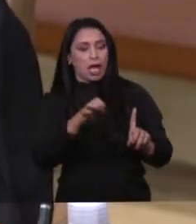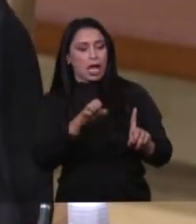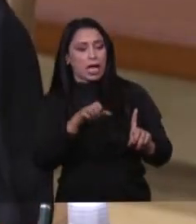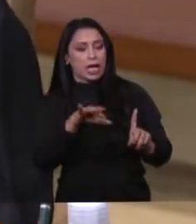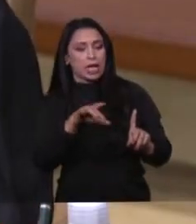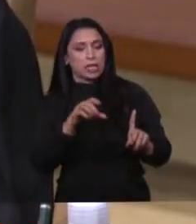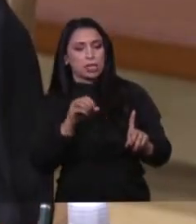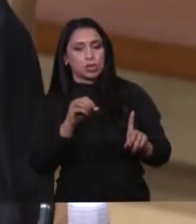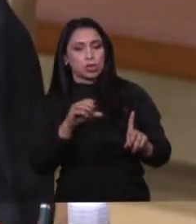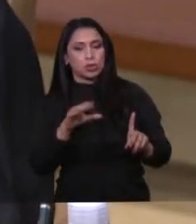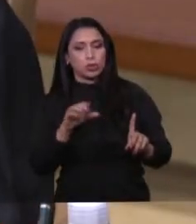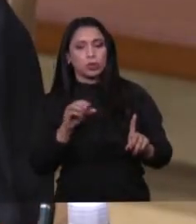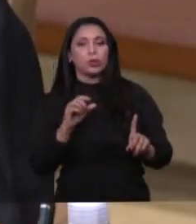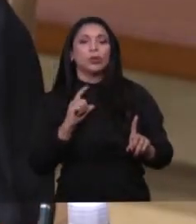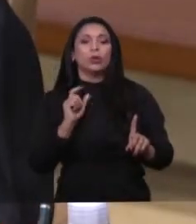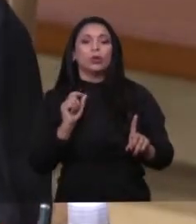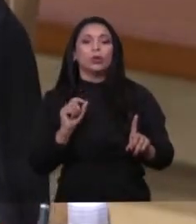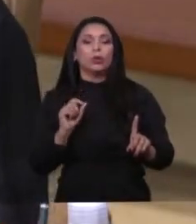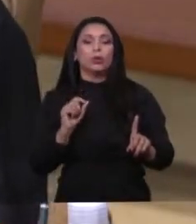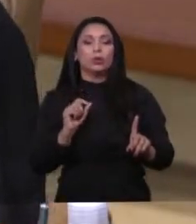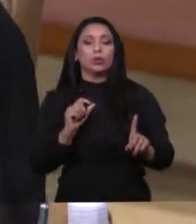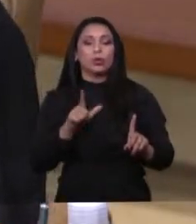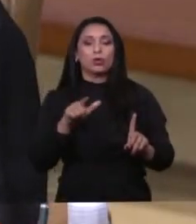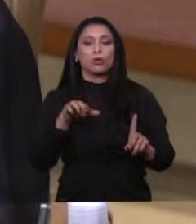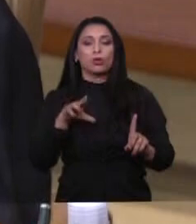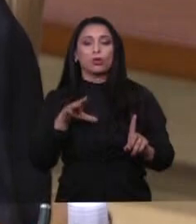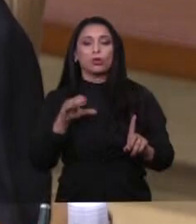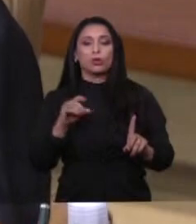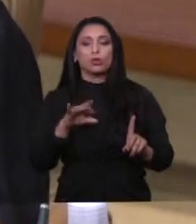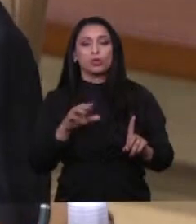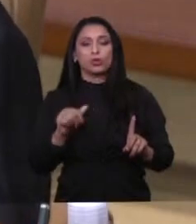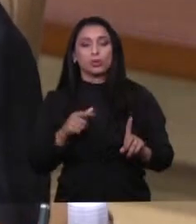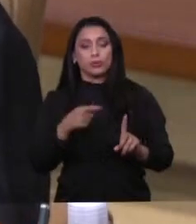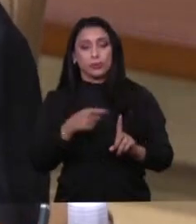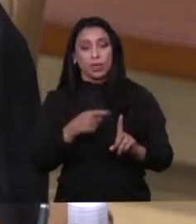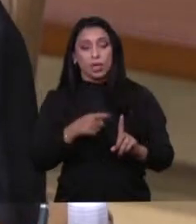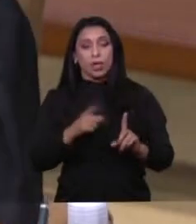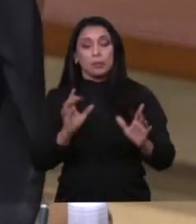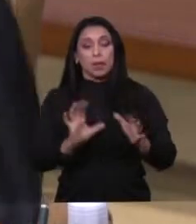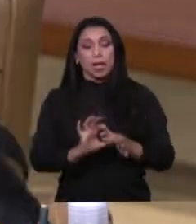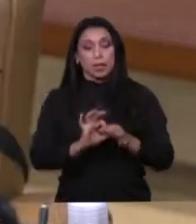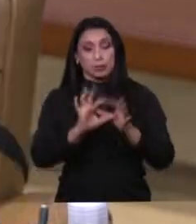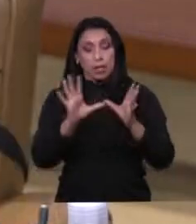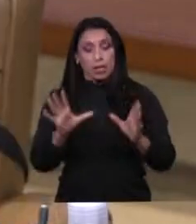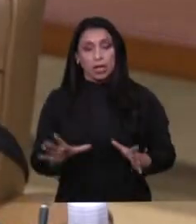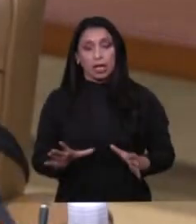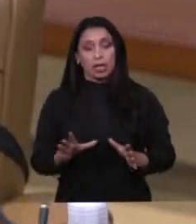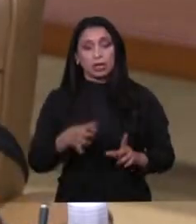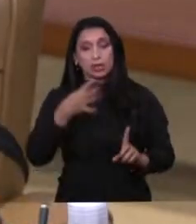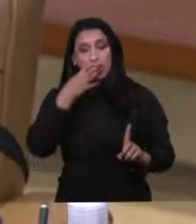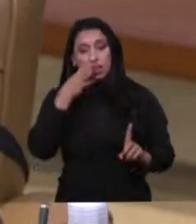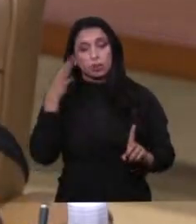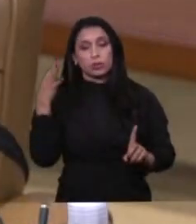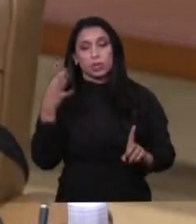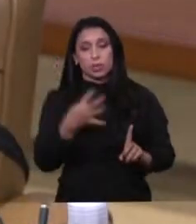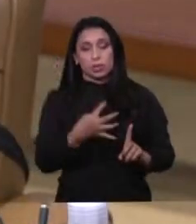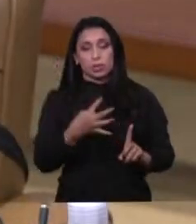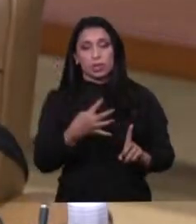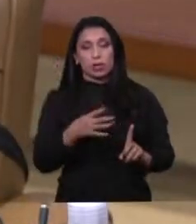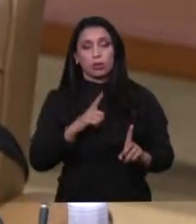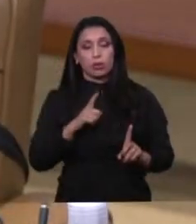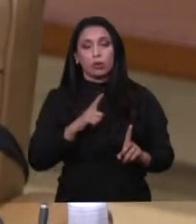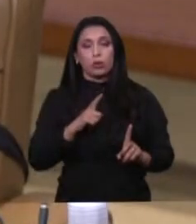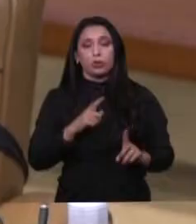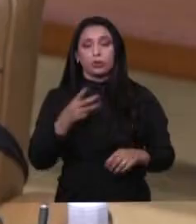Lúcio Costa Pereira para, absolvê-lo da acusação do